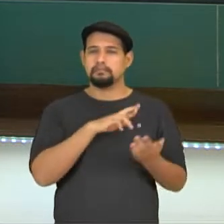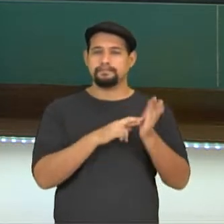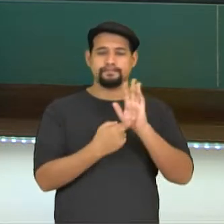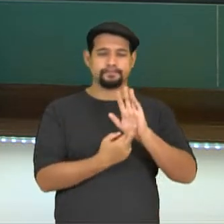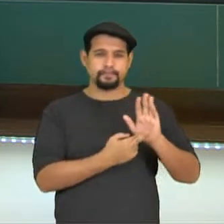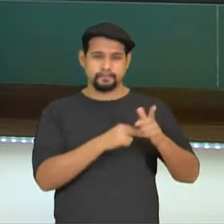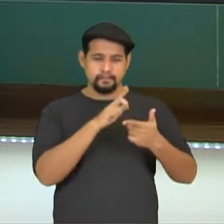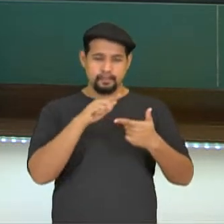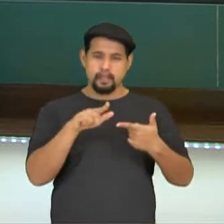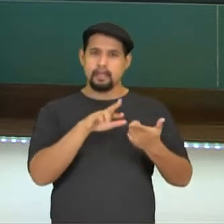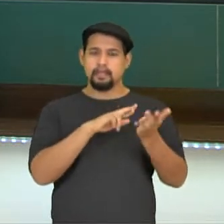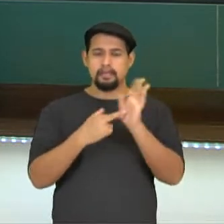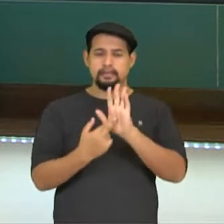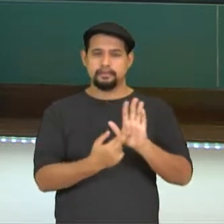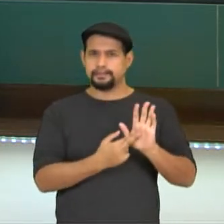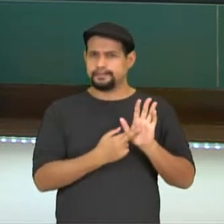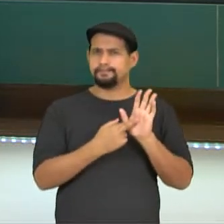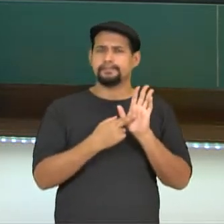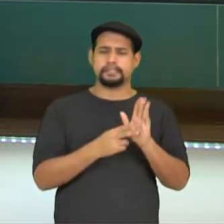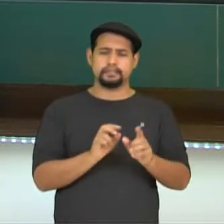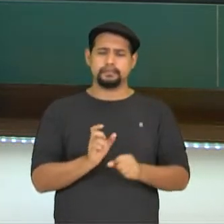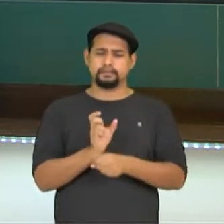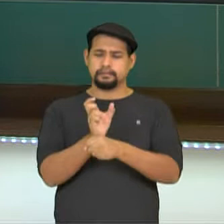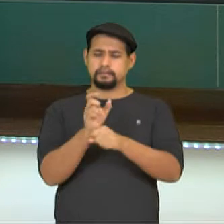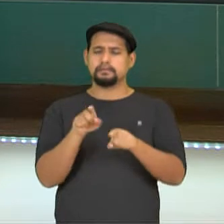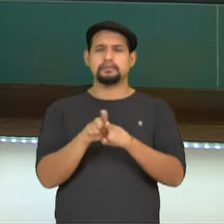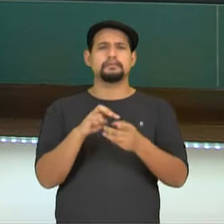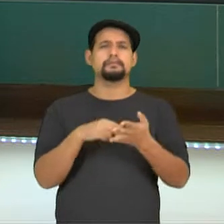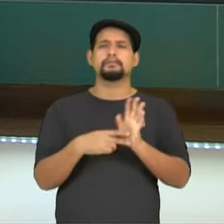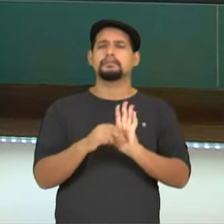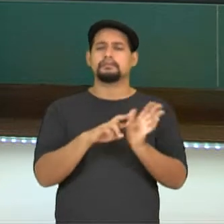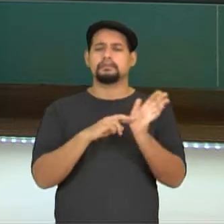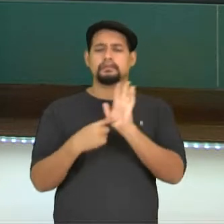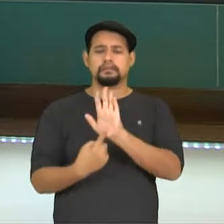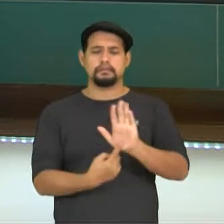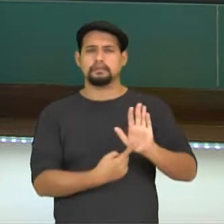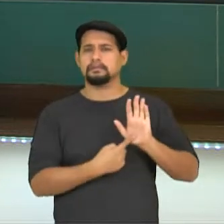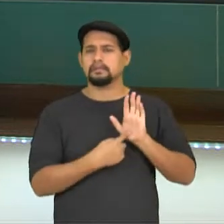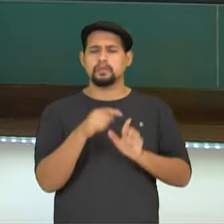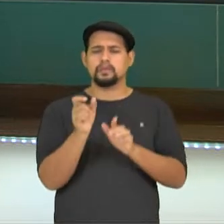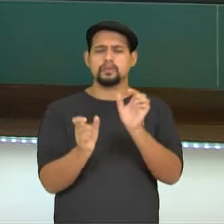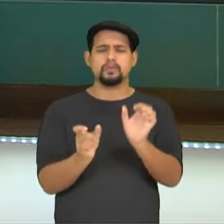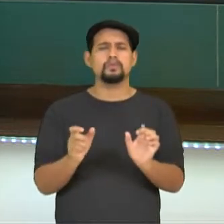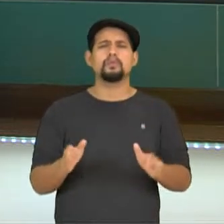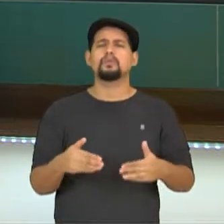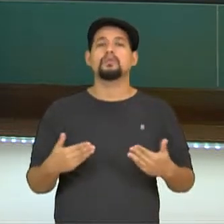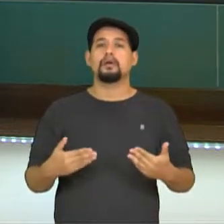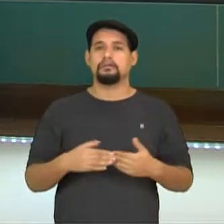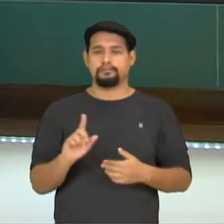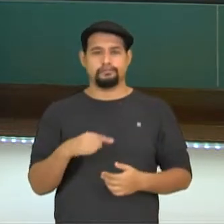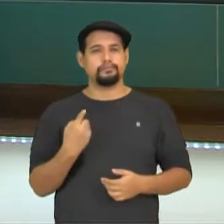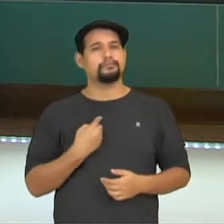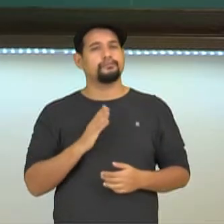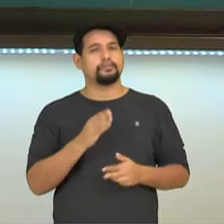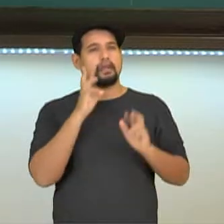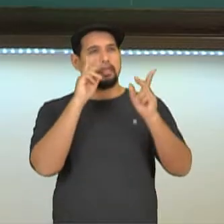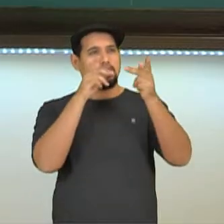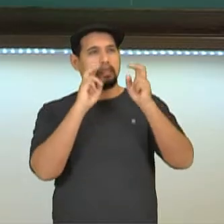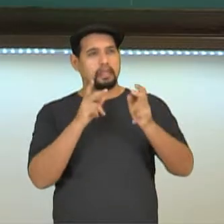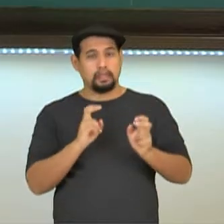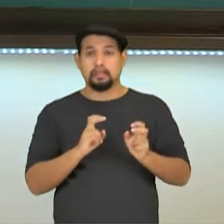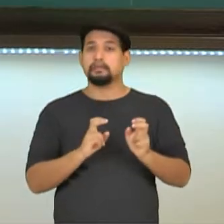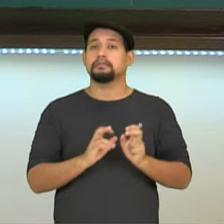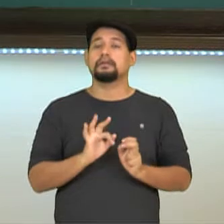graficamente. As representações na forma de curvas vão apresentar características de qual função? Né? Nós já vimos que a função